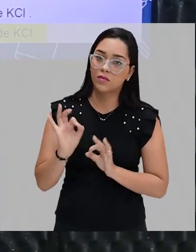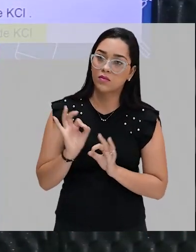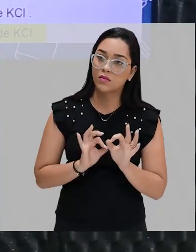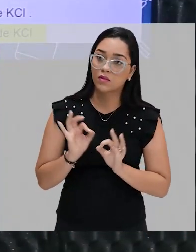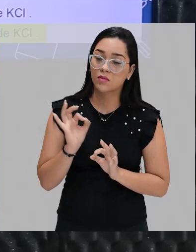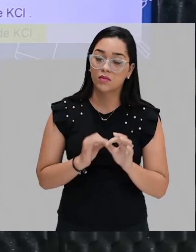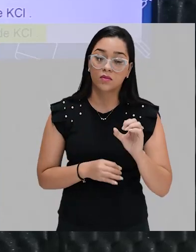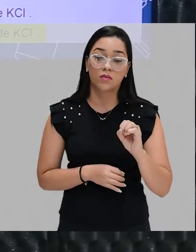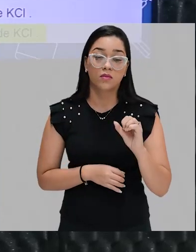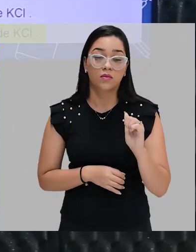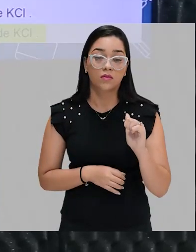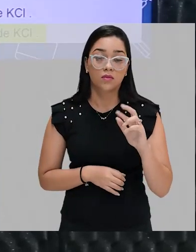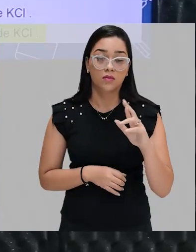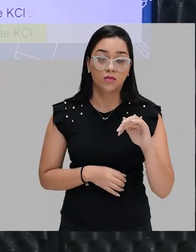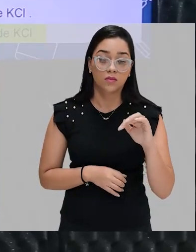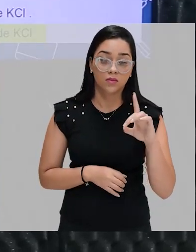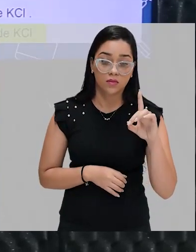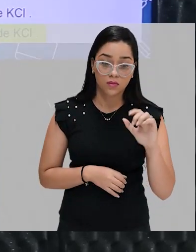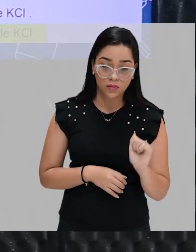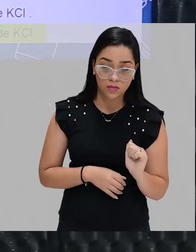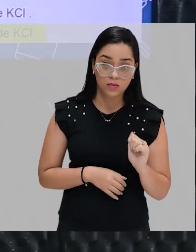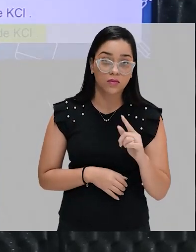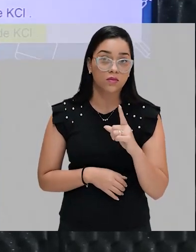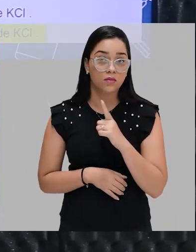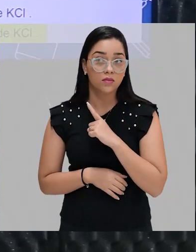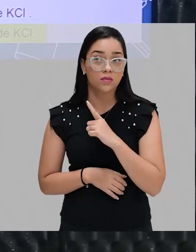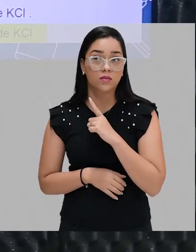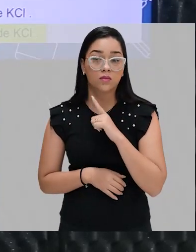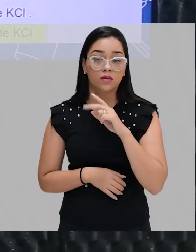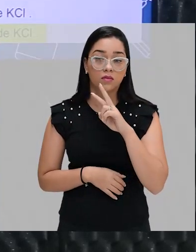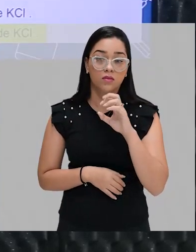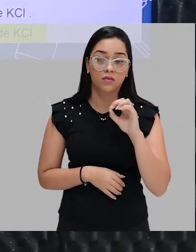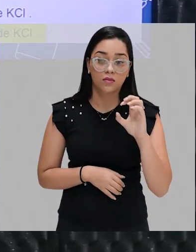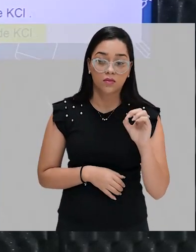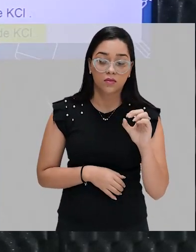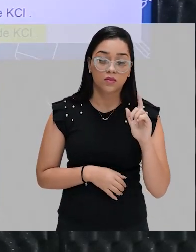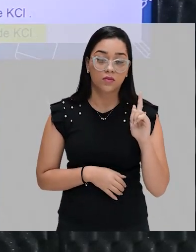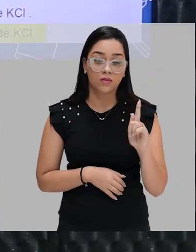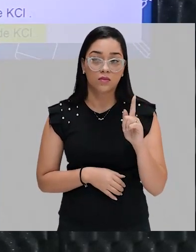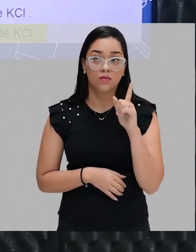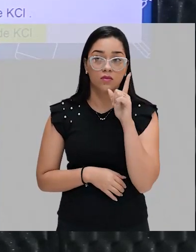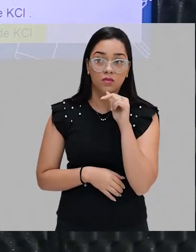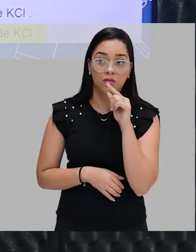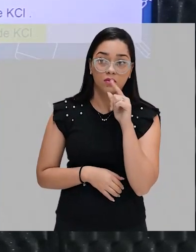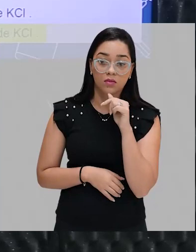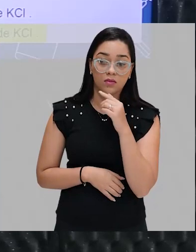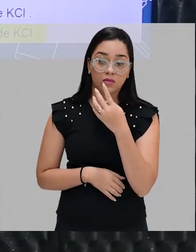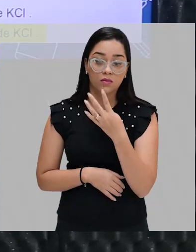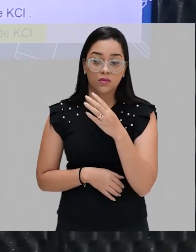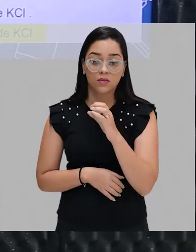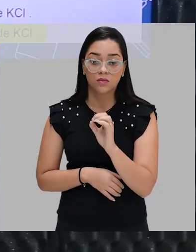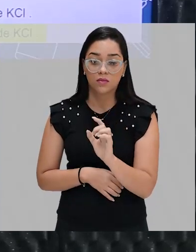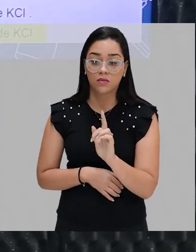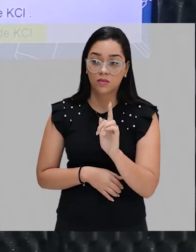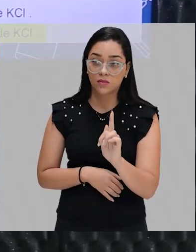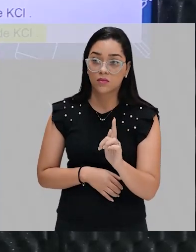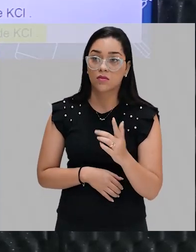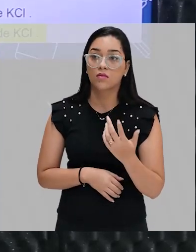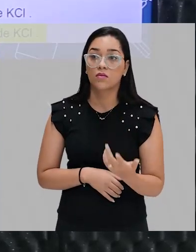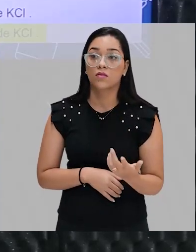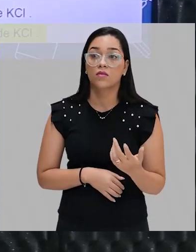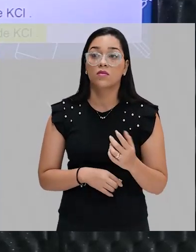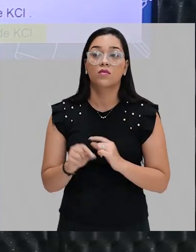solução saturada de cloreto de potássio em 500 gramas de água a 40 graus Celsius